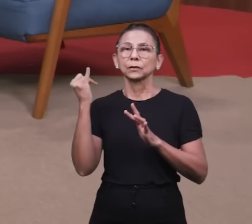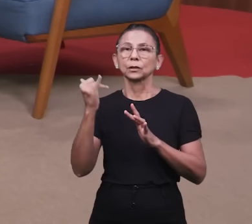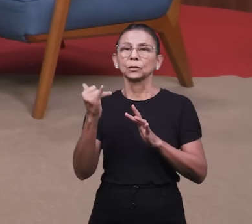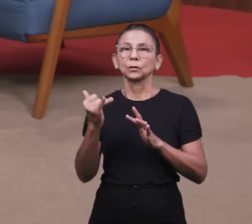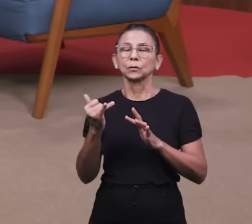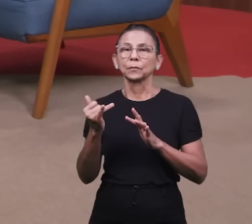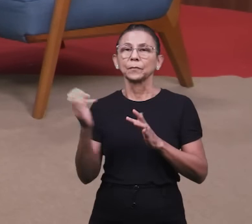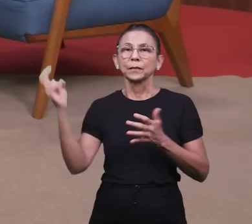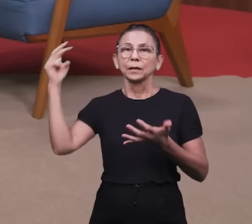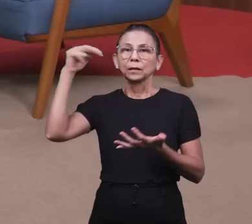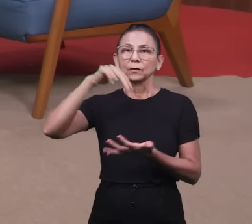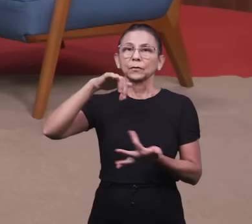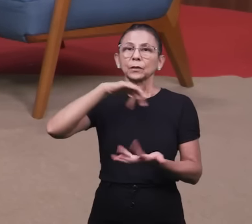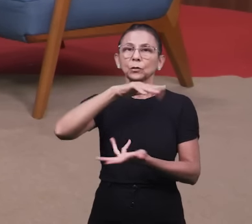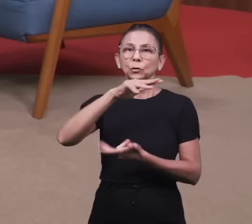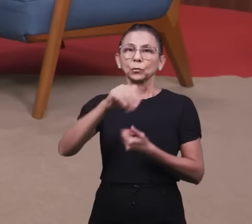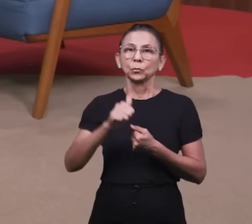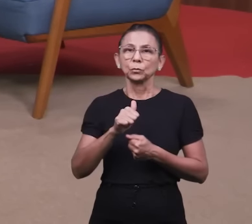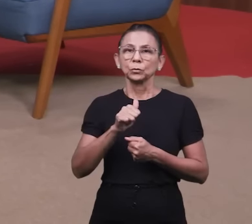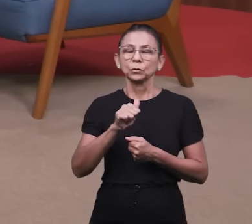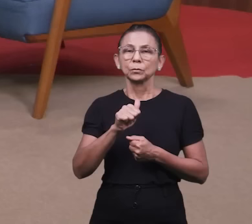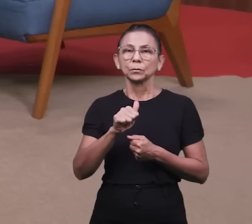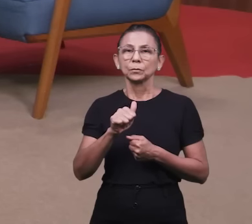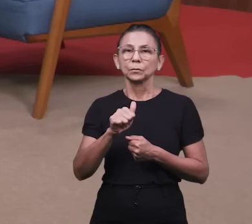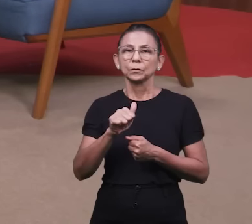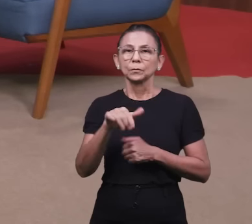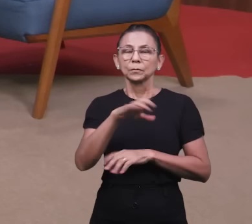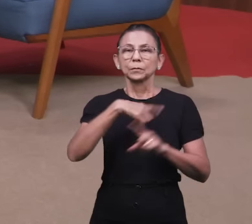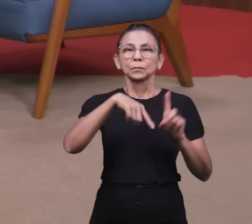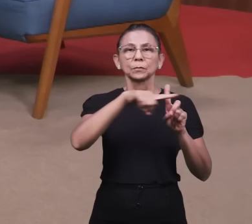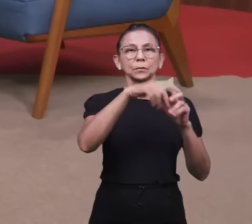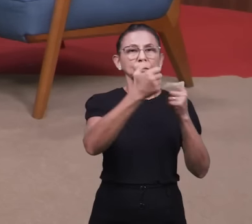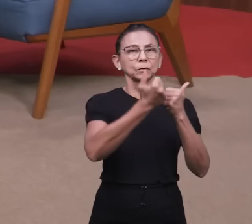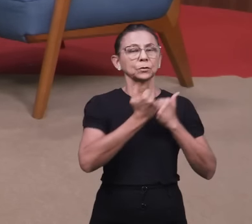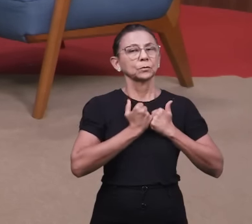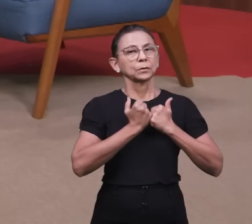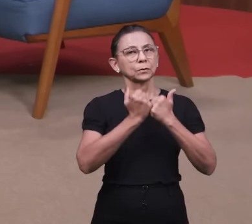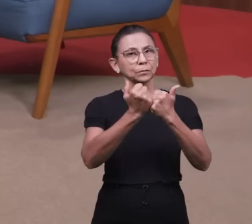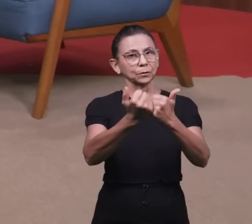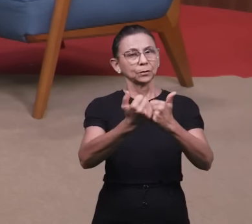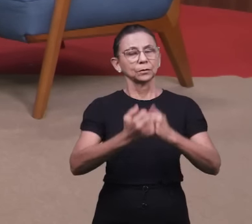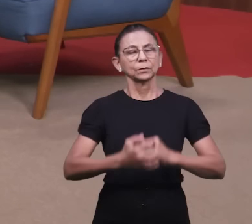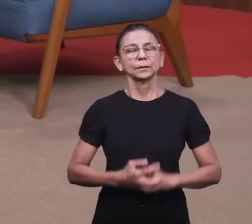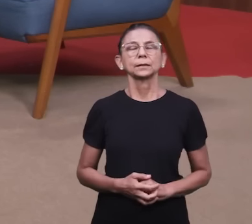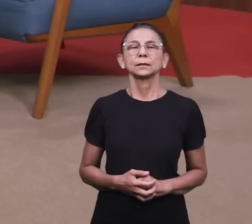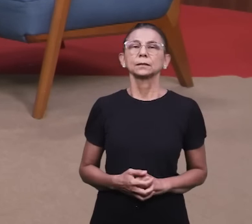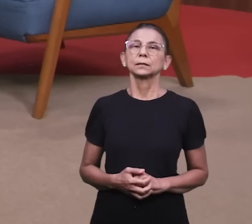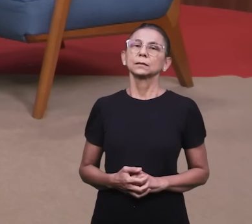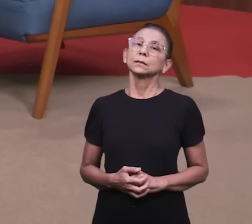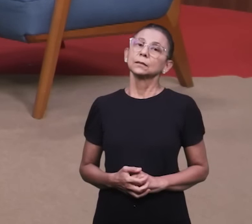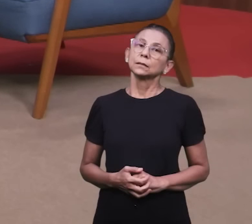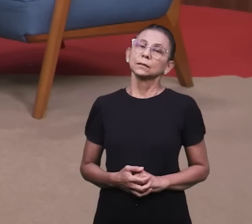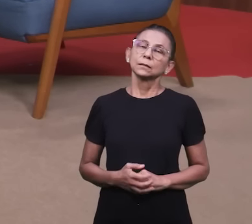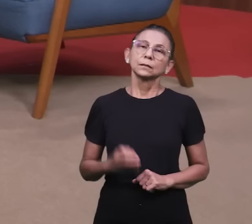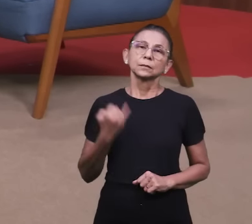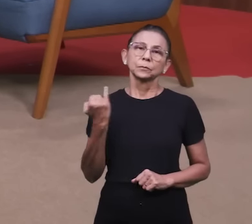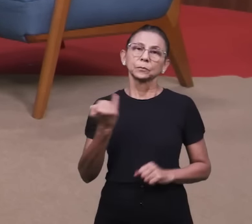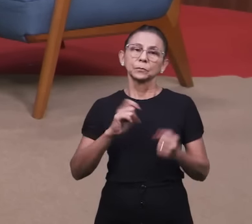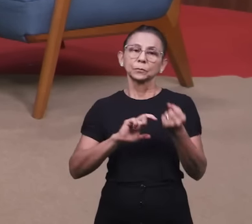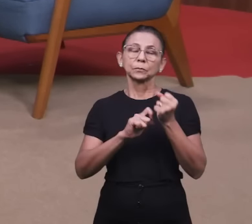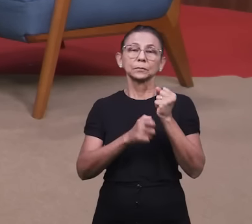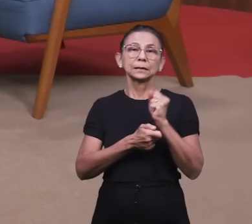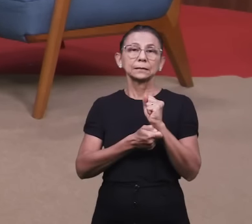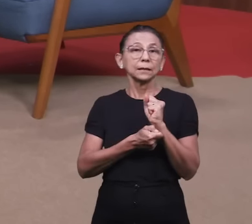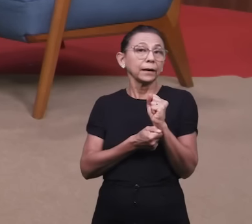vida então o homem precisa entrar no mistério por isso que tem se dado muita ênfase nisso né porque